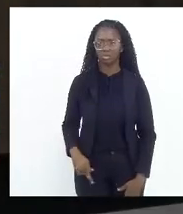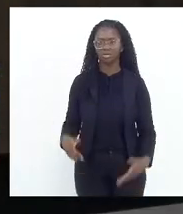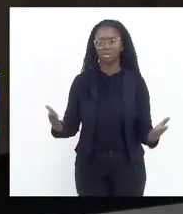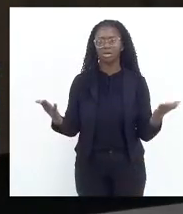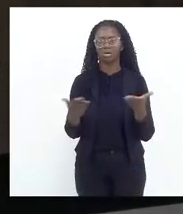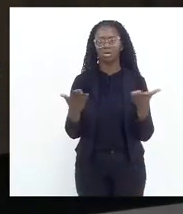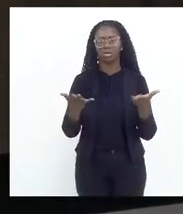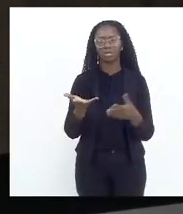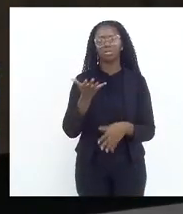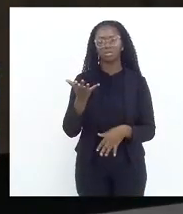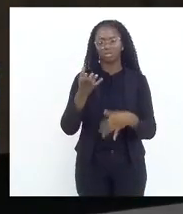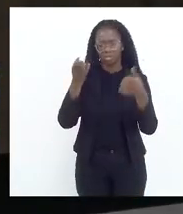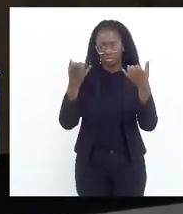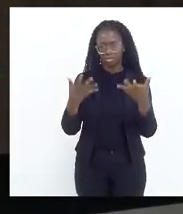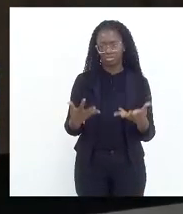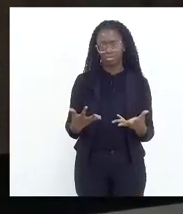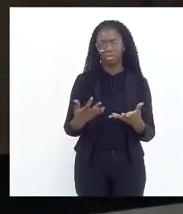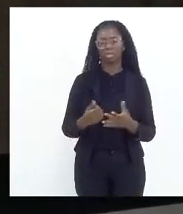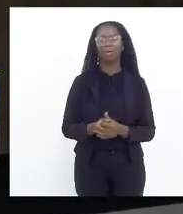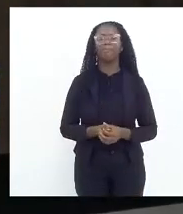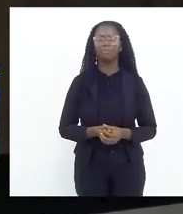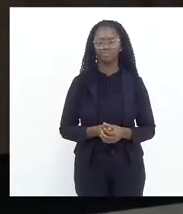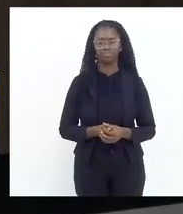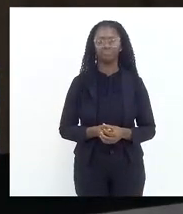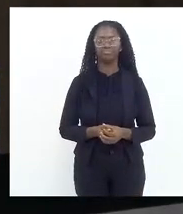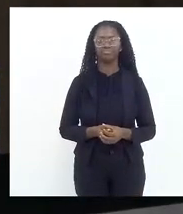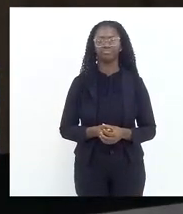queria justificar aqui...